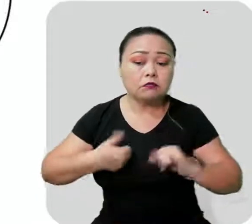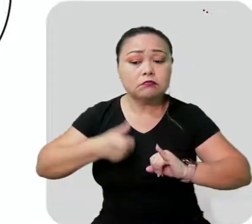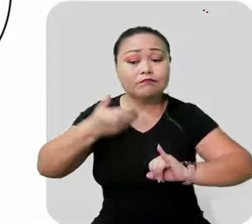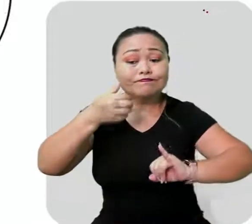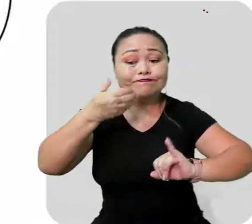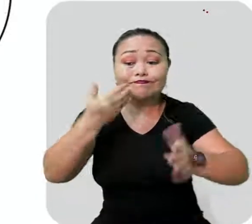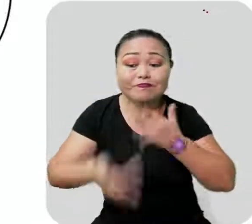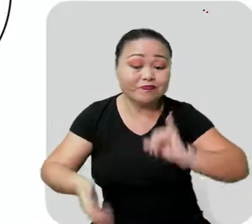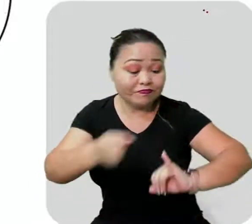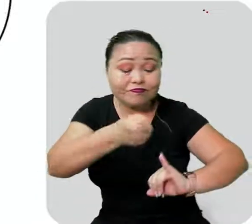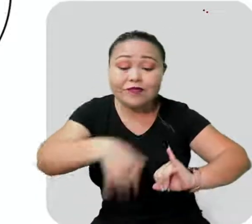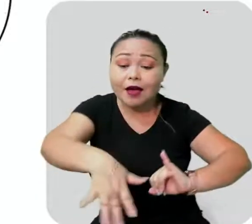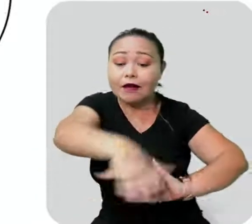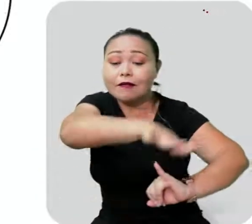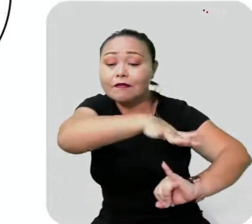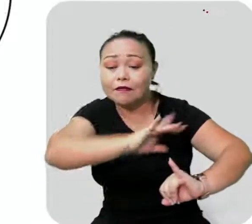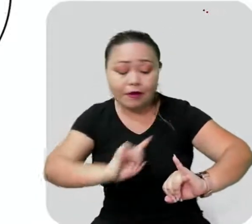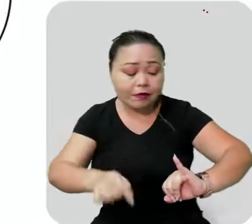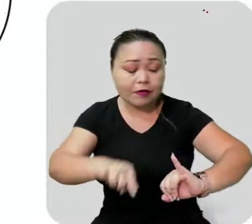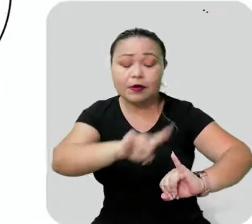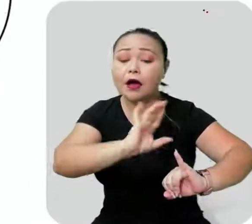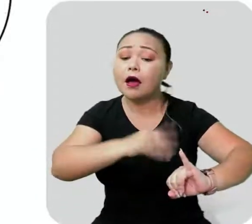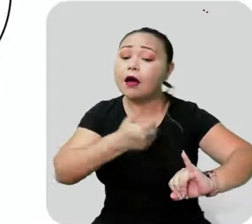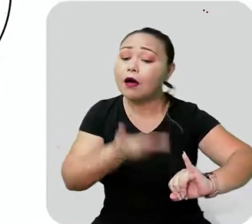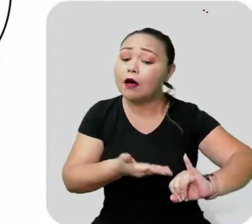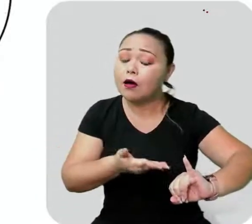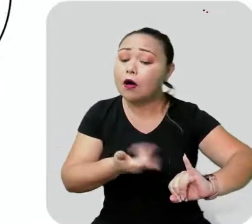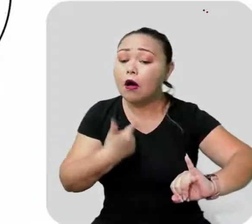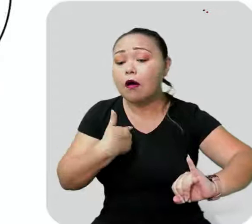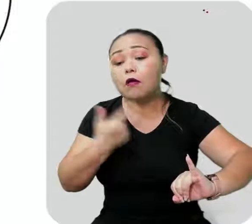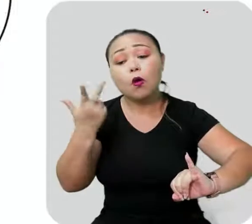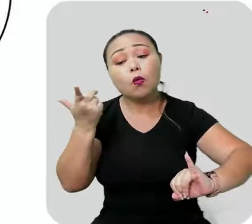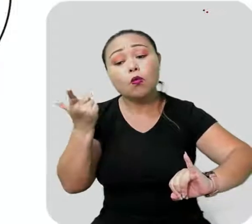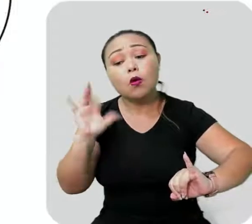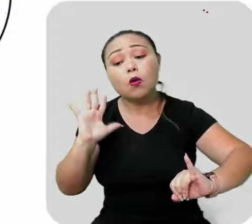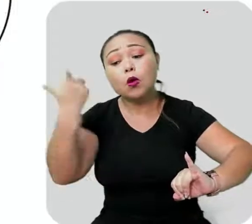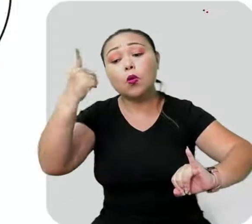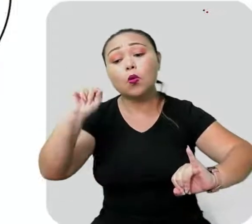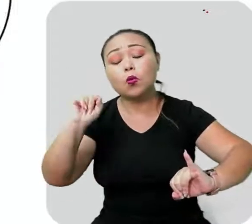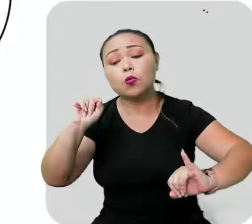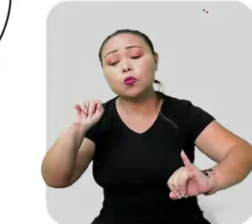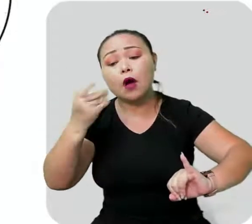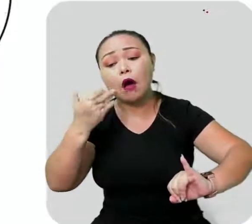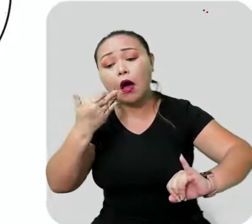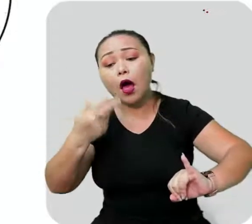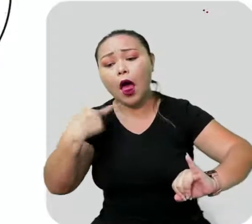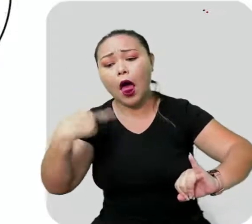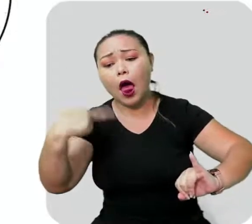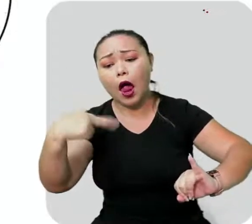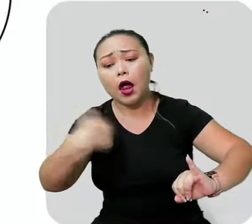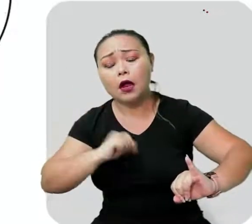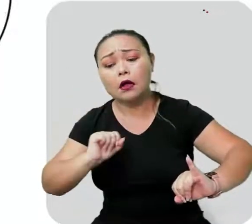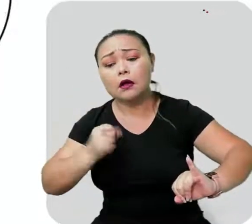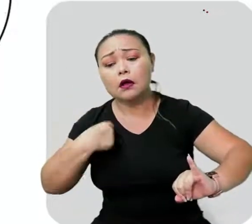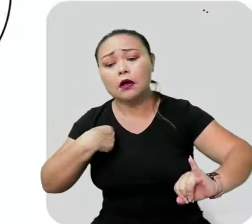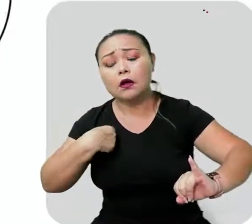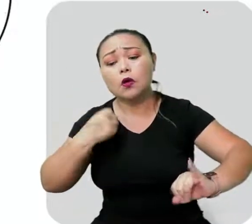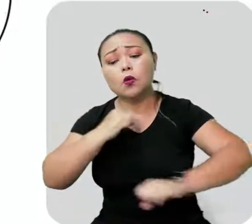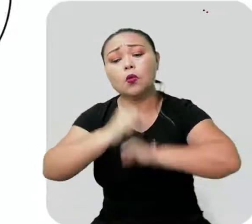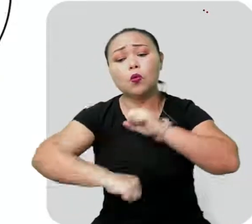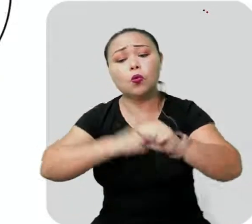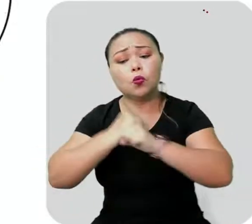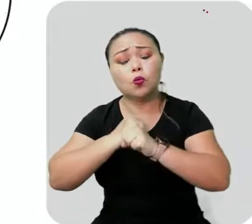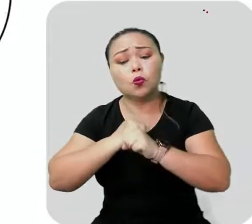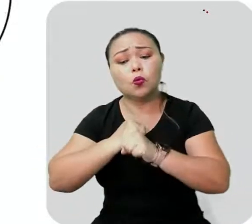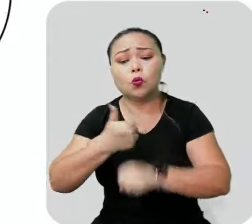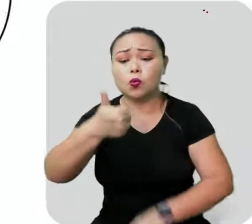arquipélagos algumas Ilhas né resolveu então protestar e no